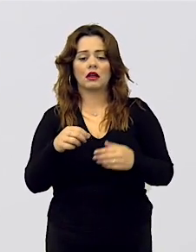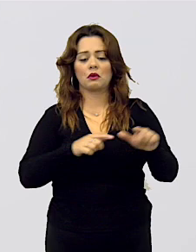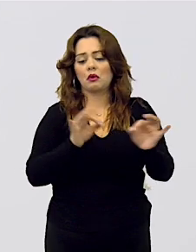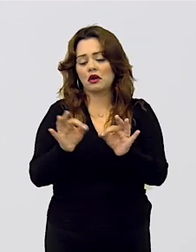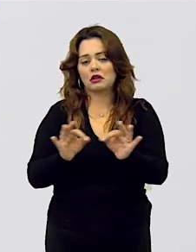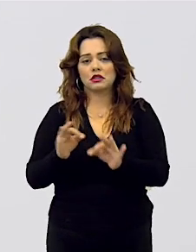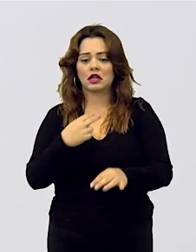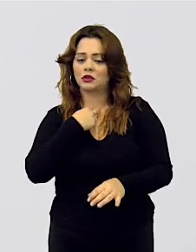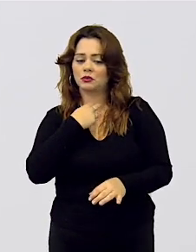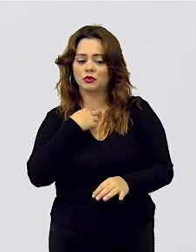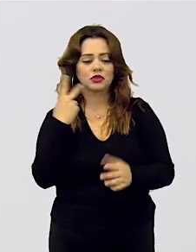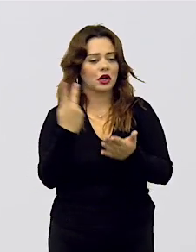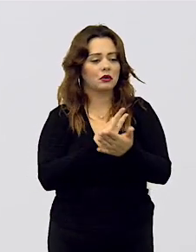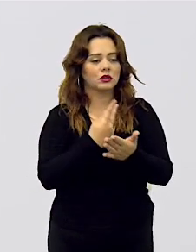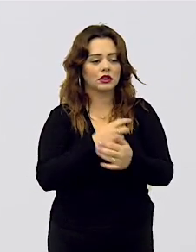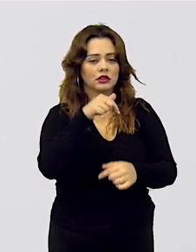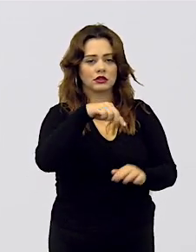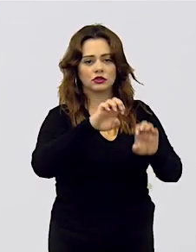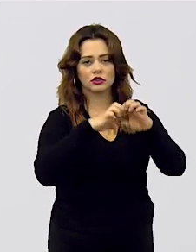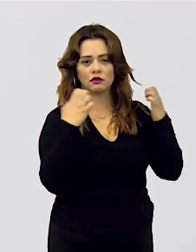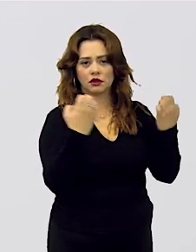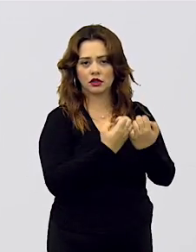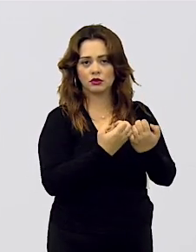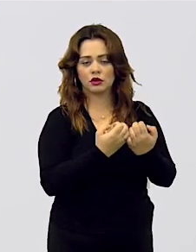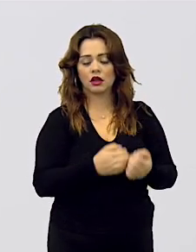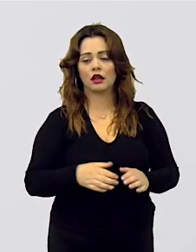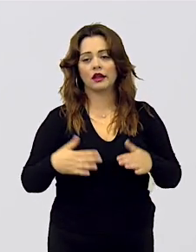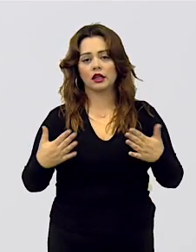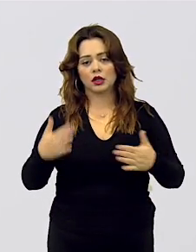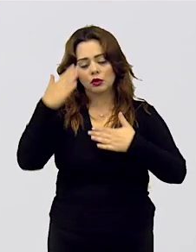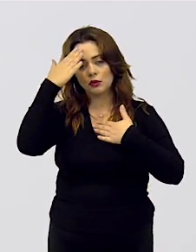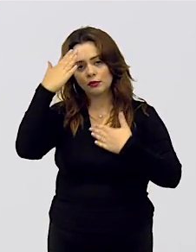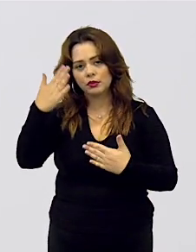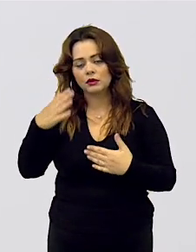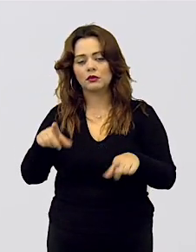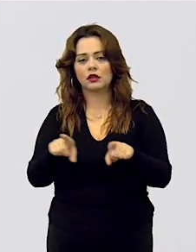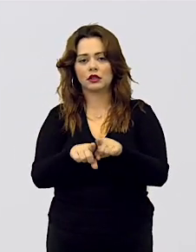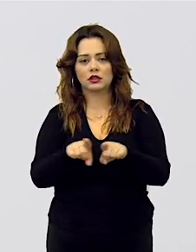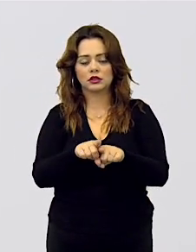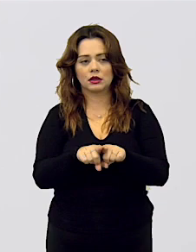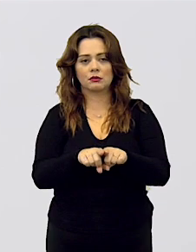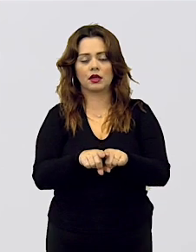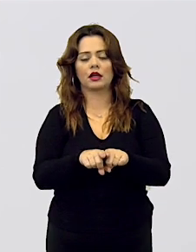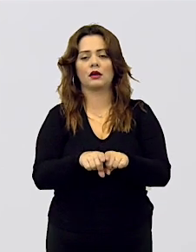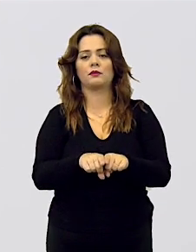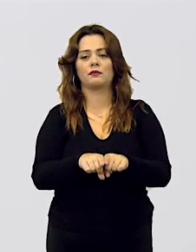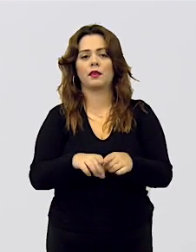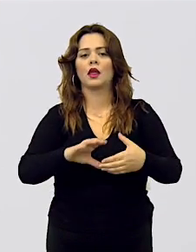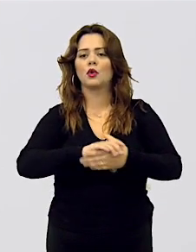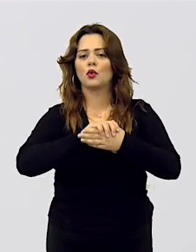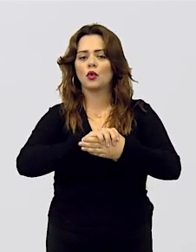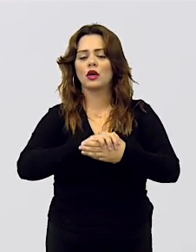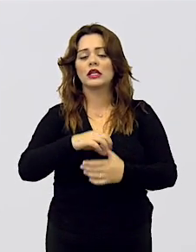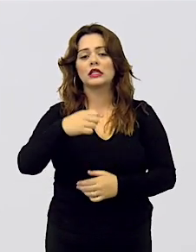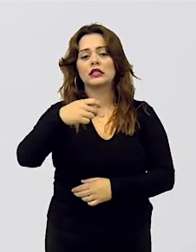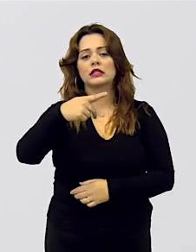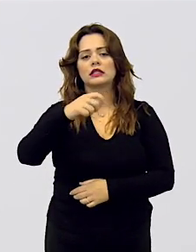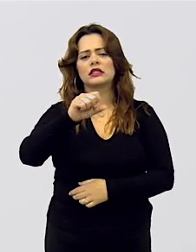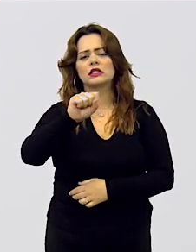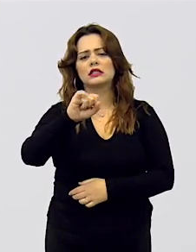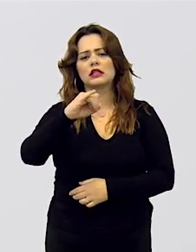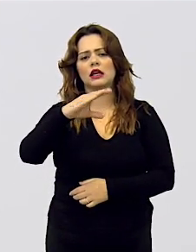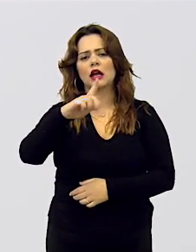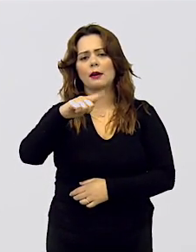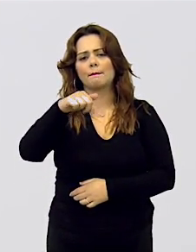a vossas cumprimento também o ministro 10 mundanga encarregar para negócio Singapura e presidente